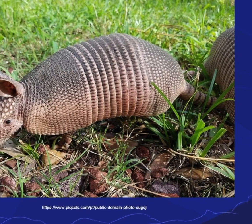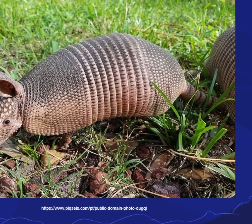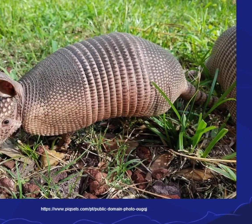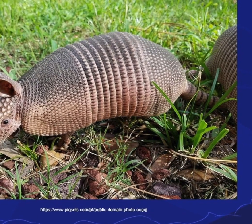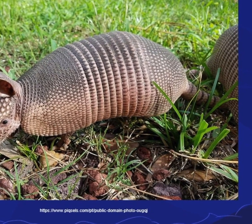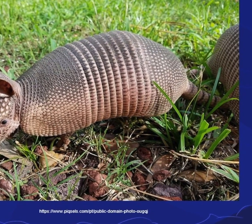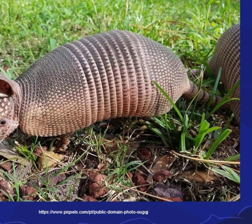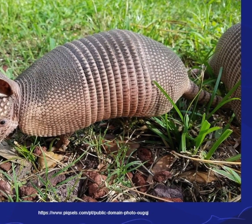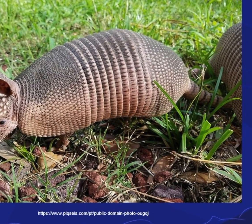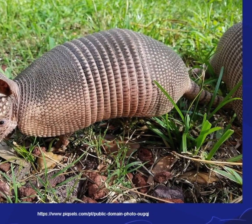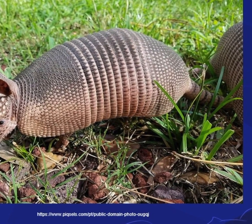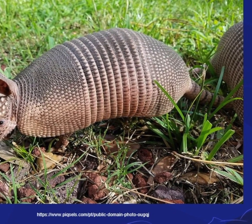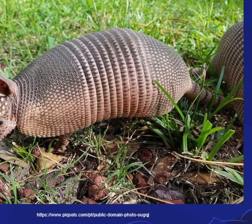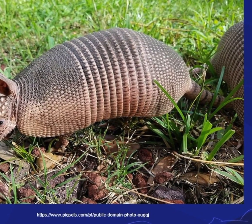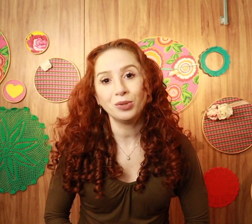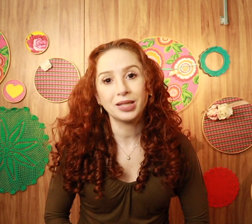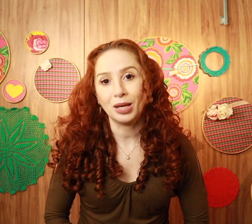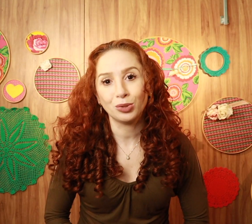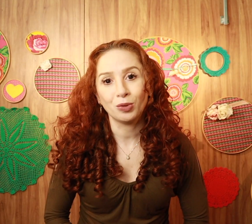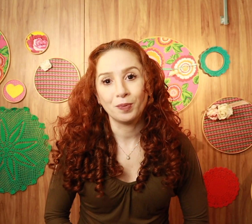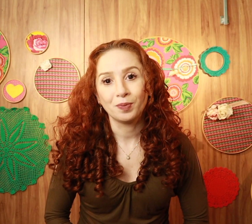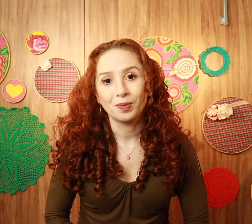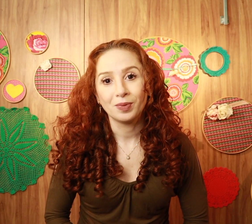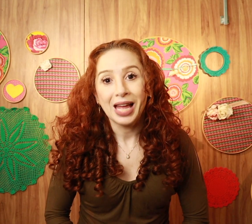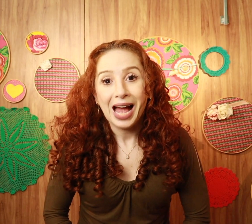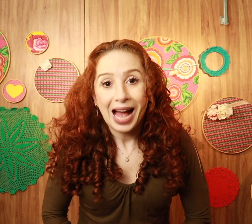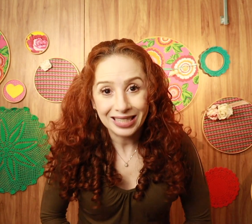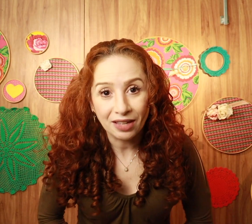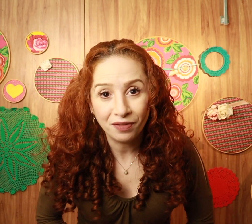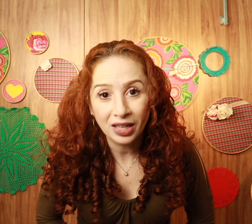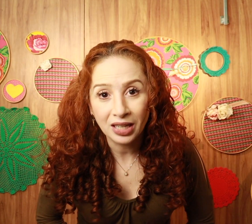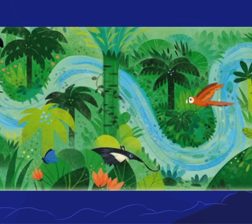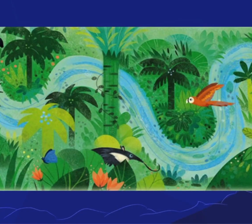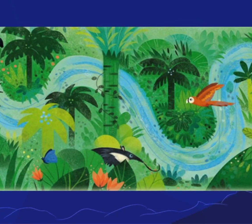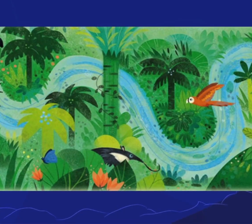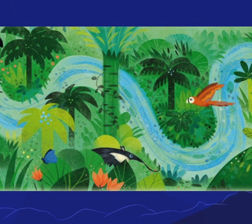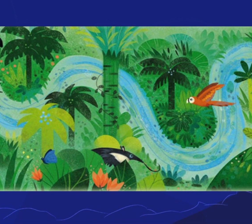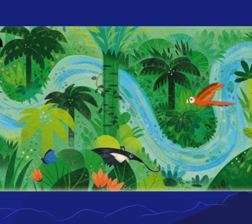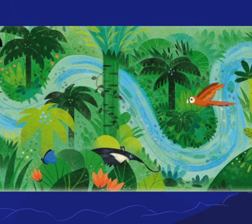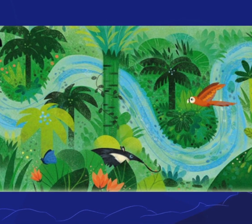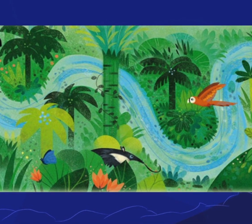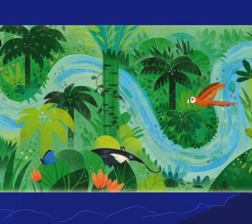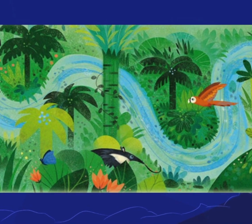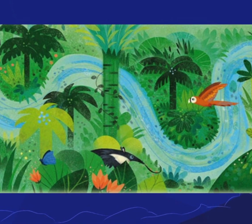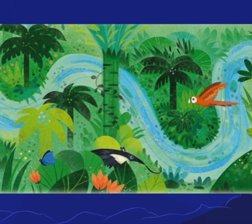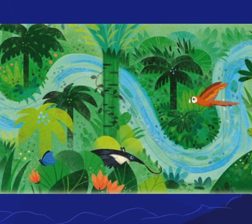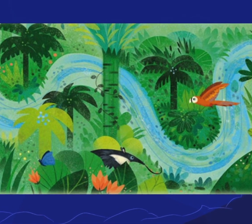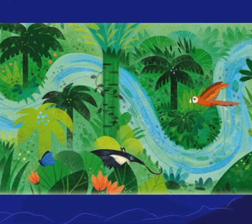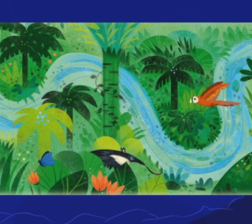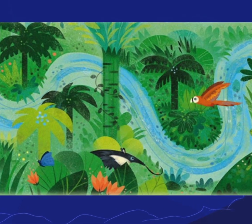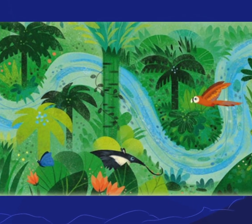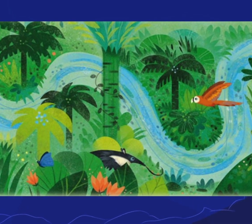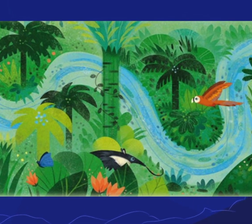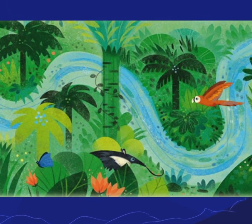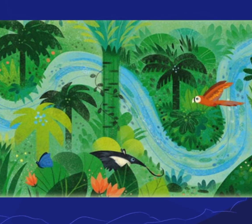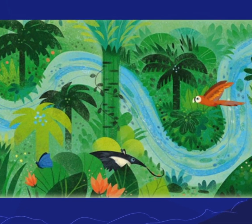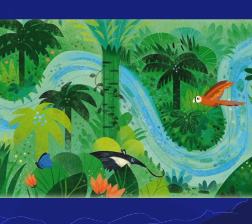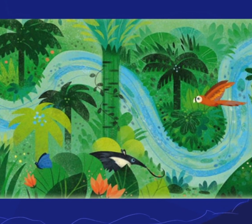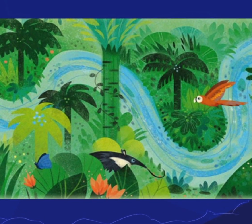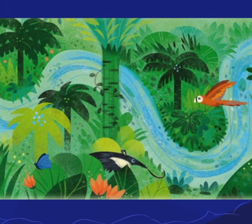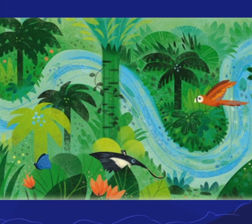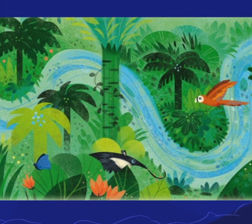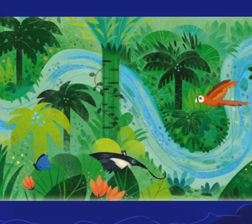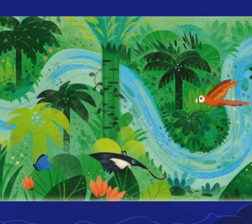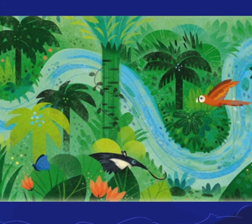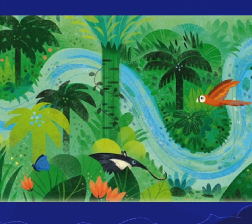tatu procurou, mas sem sucesso. A savana sem o leão não era a mesma.